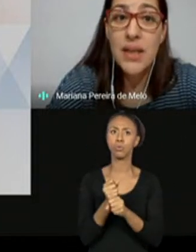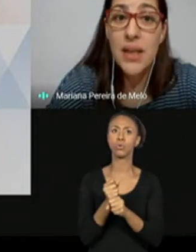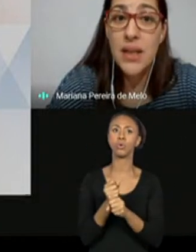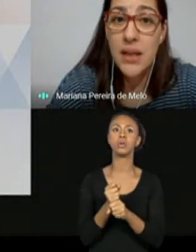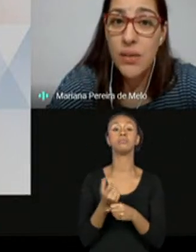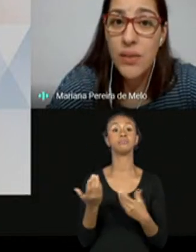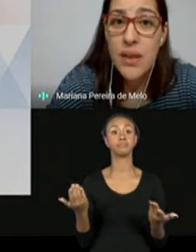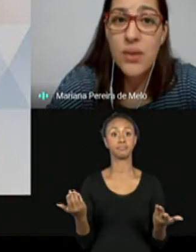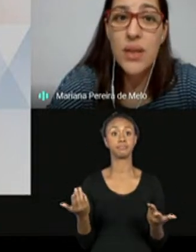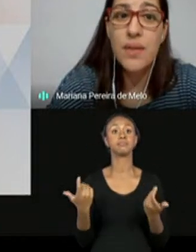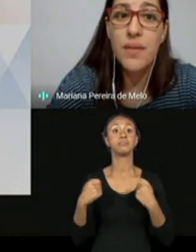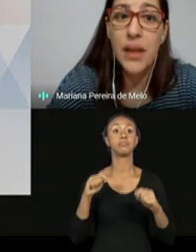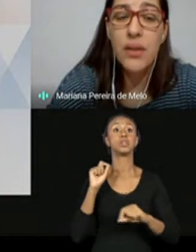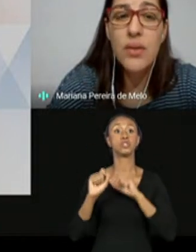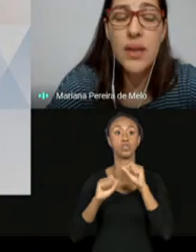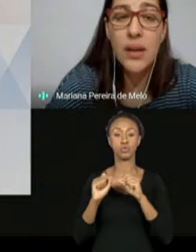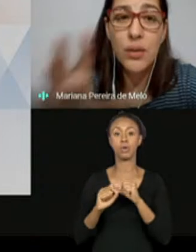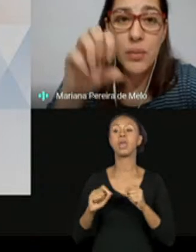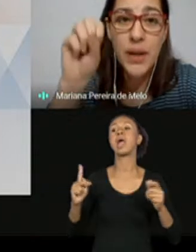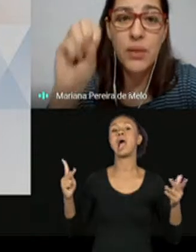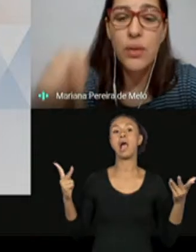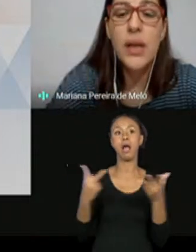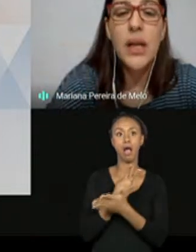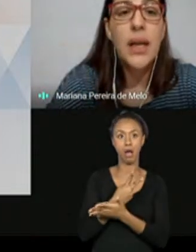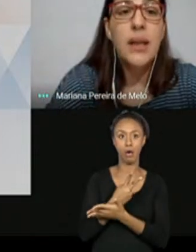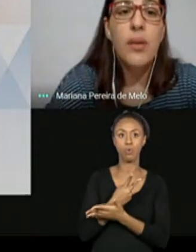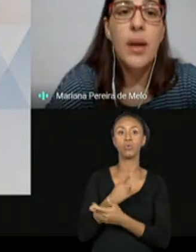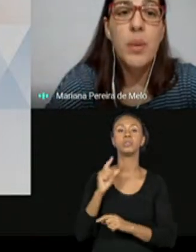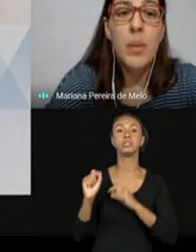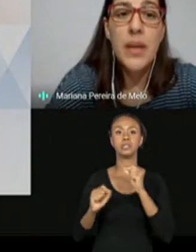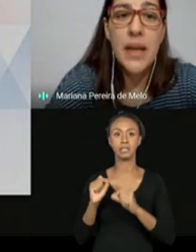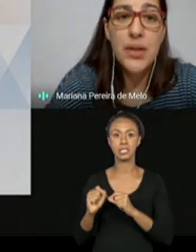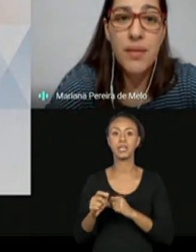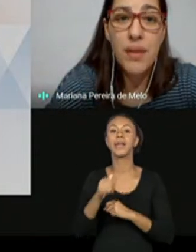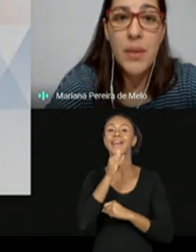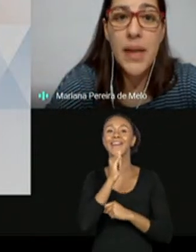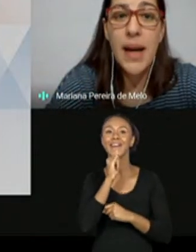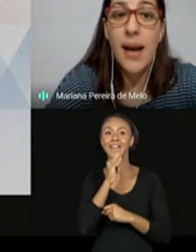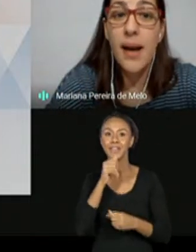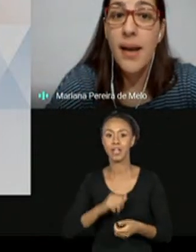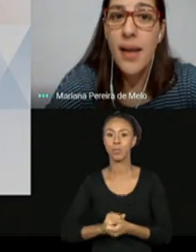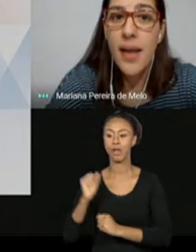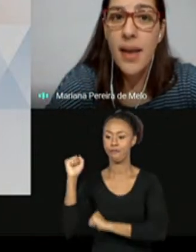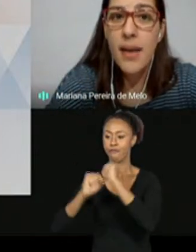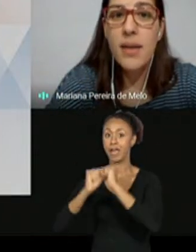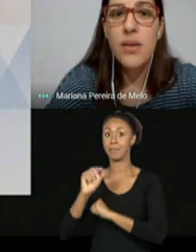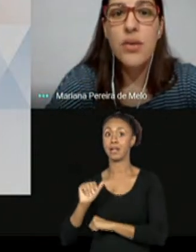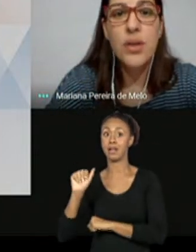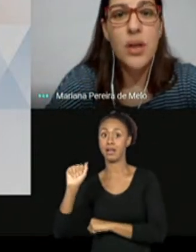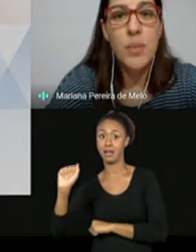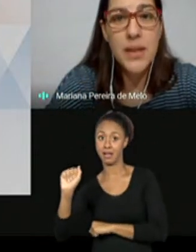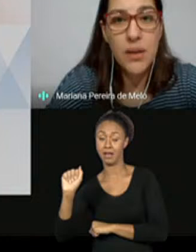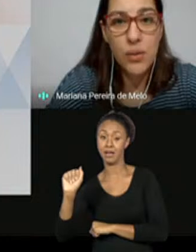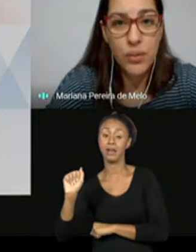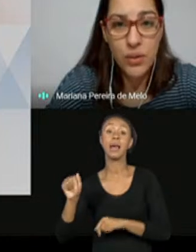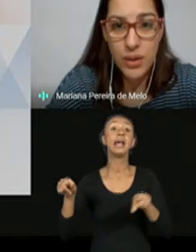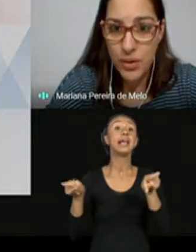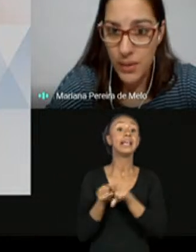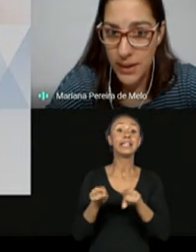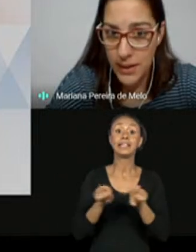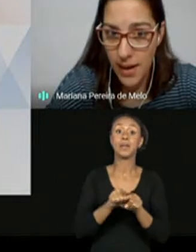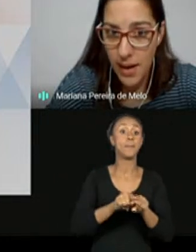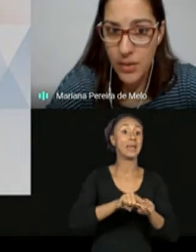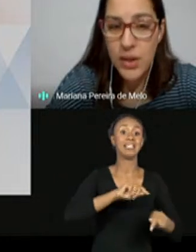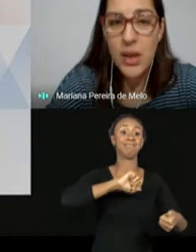da intersecção desses dois eventos, né, no numerador. Então, é a probabilidade da fábrica A e de não passar no controle